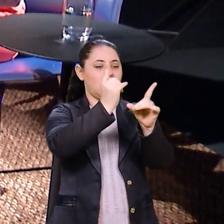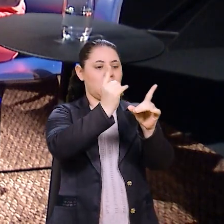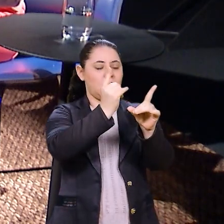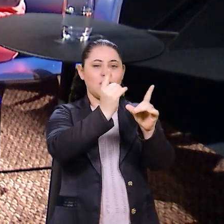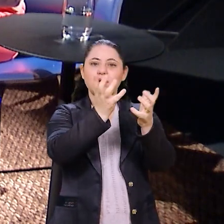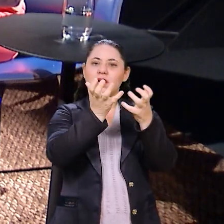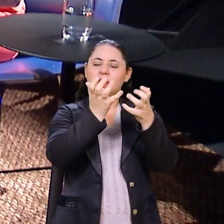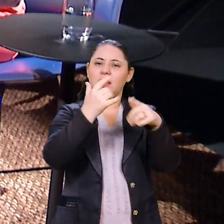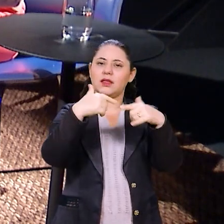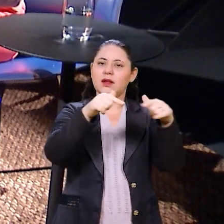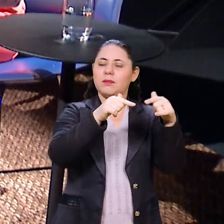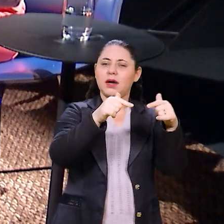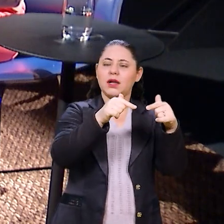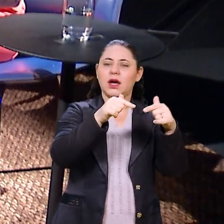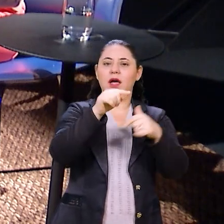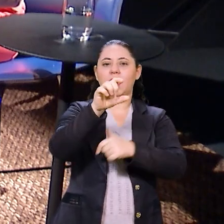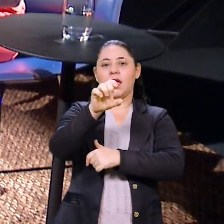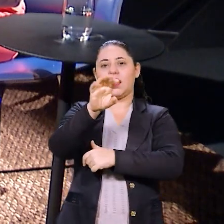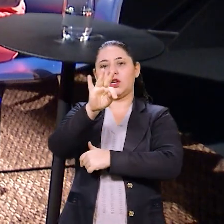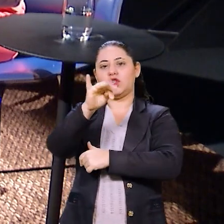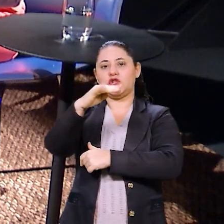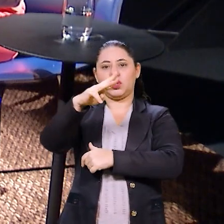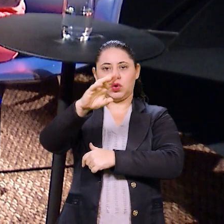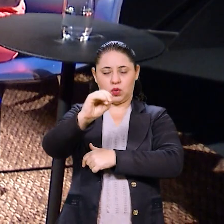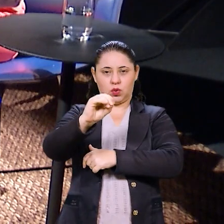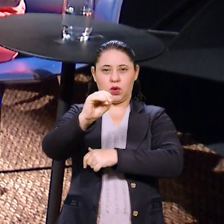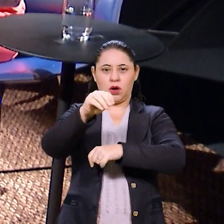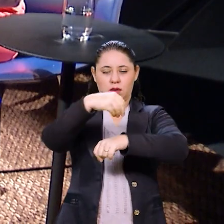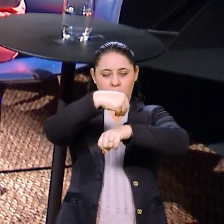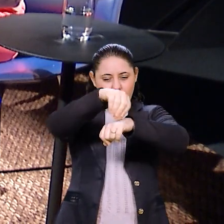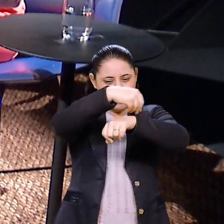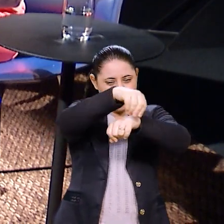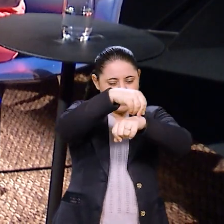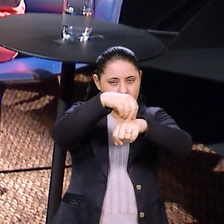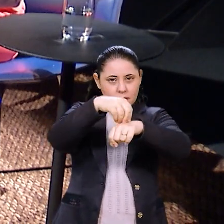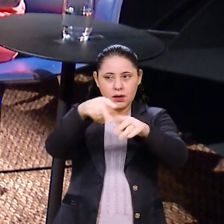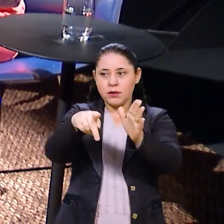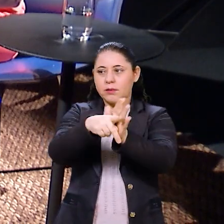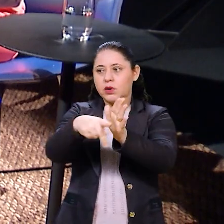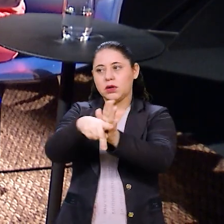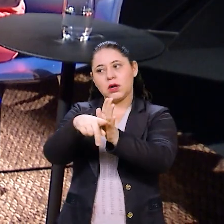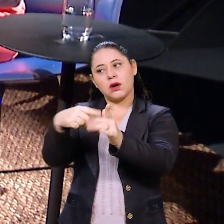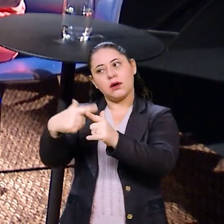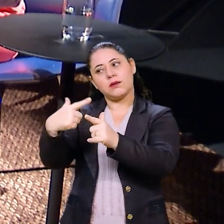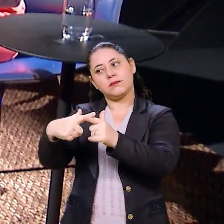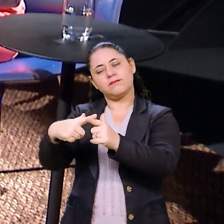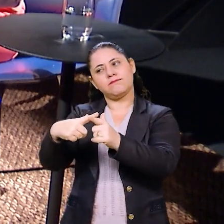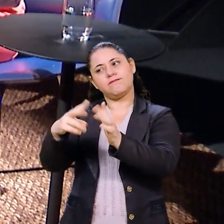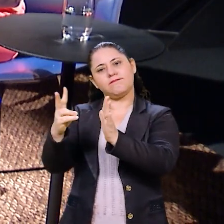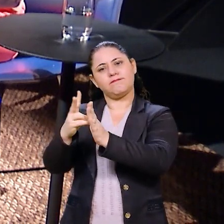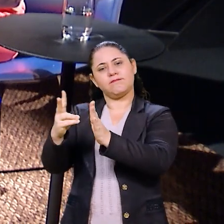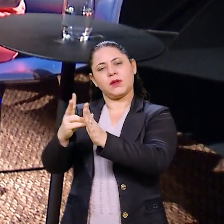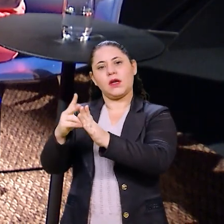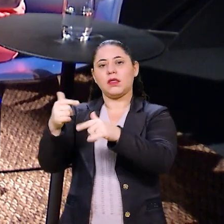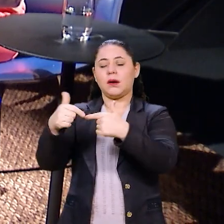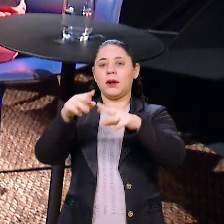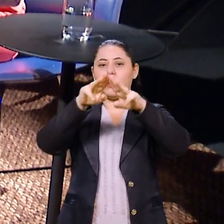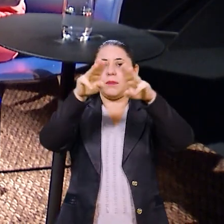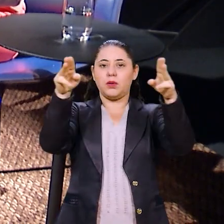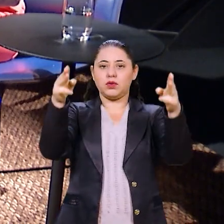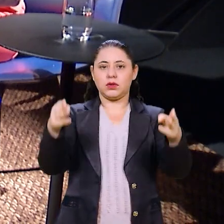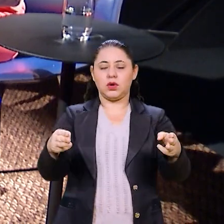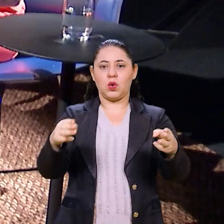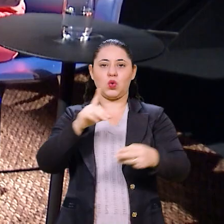queria trabalhar a etnoarqueologia, porque realmente as questões indígenas já batiam em mim, porque eu trabalhava no Museu Dom